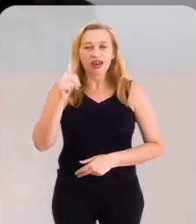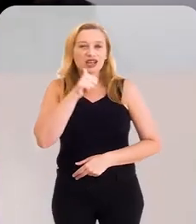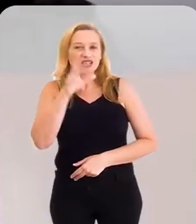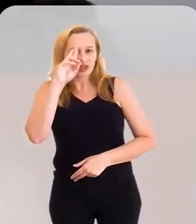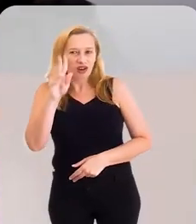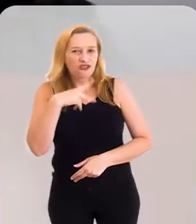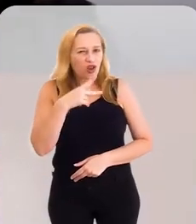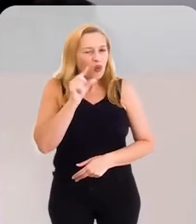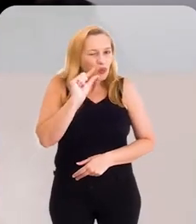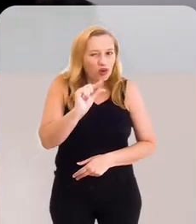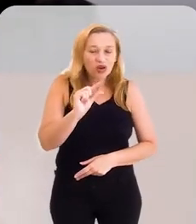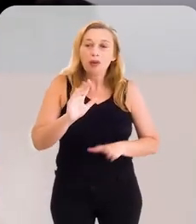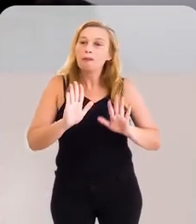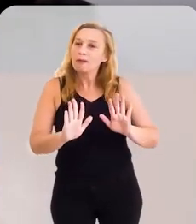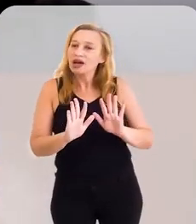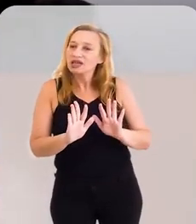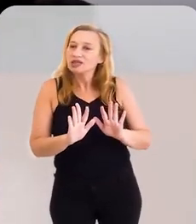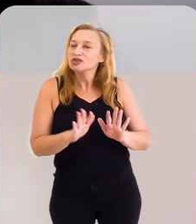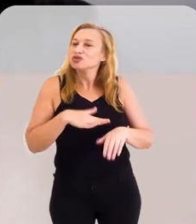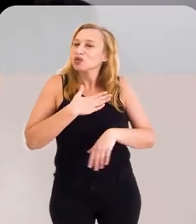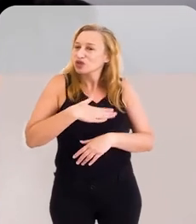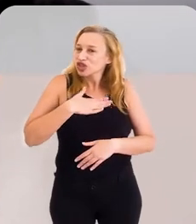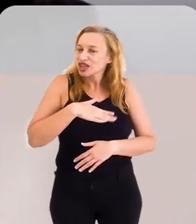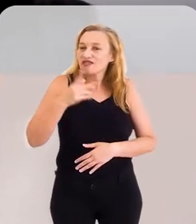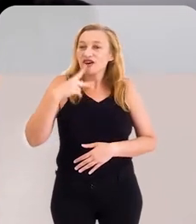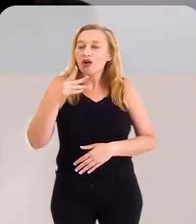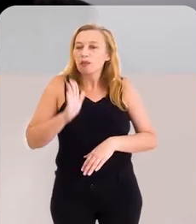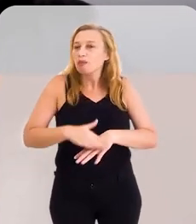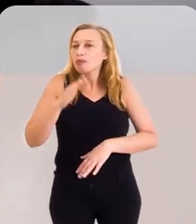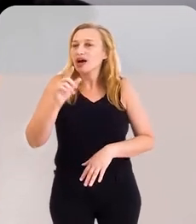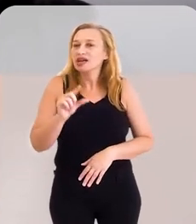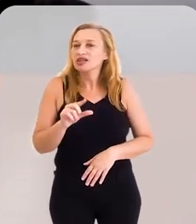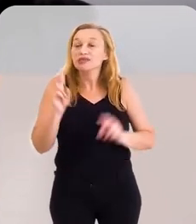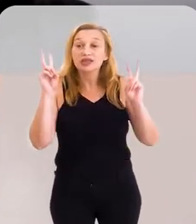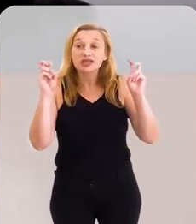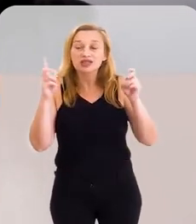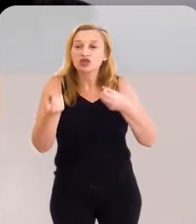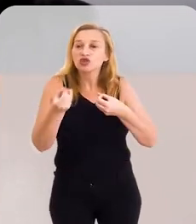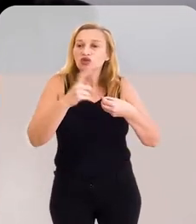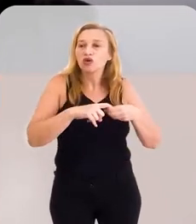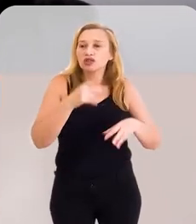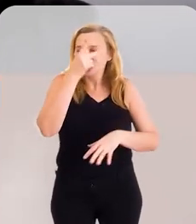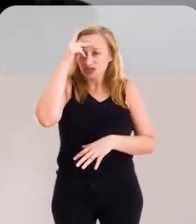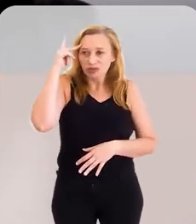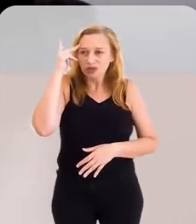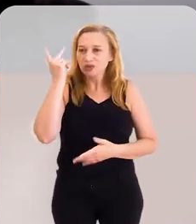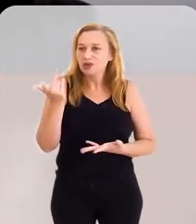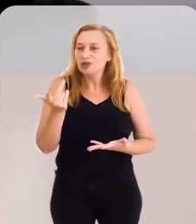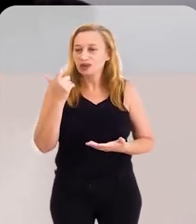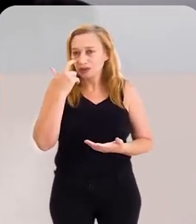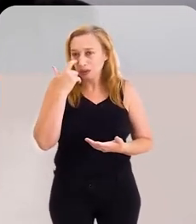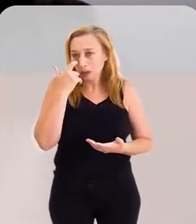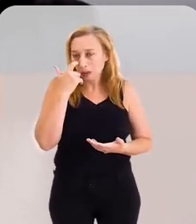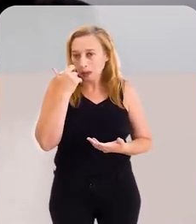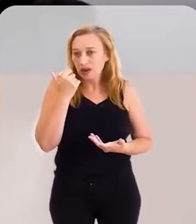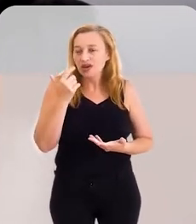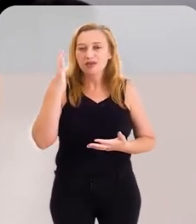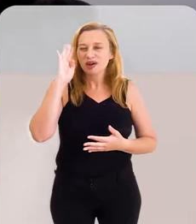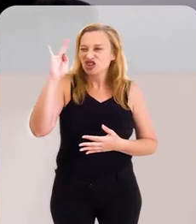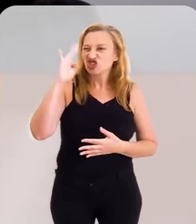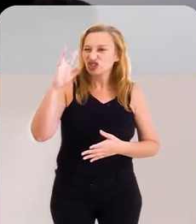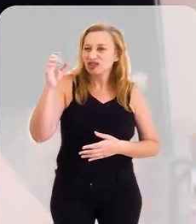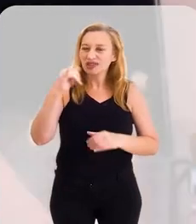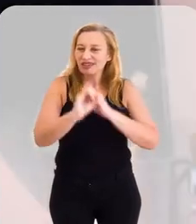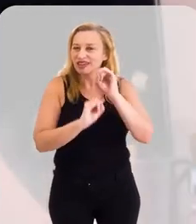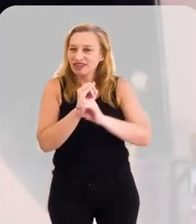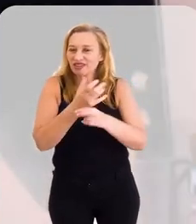vida. E a senhora já falou um pouquinho, mas gostaria que falasse um pouco mais sobre essa questão do retorno das pessoas, né?